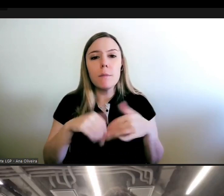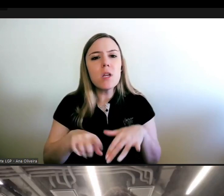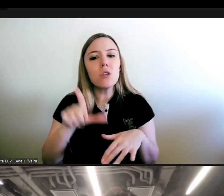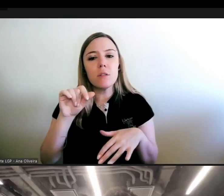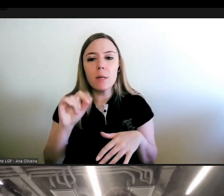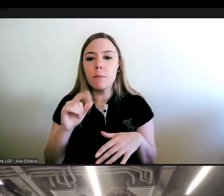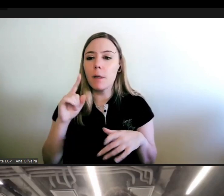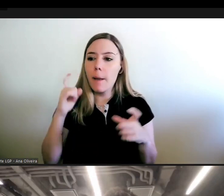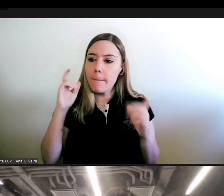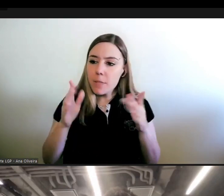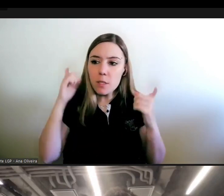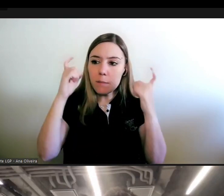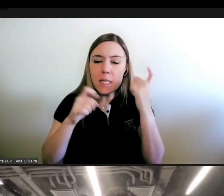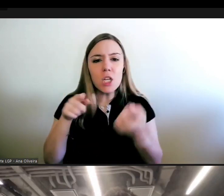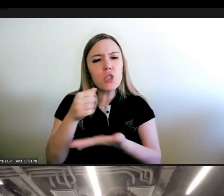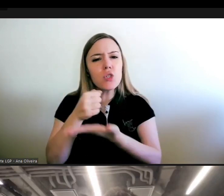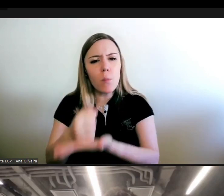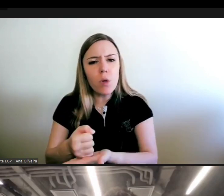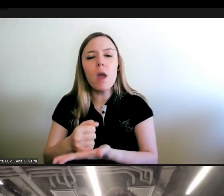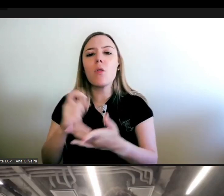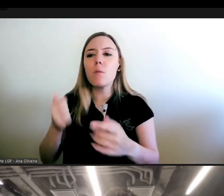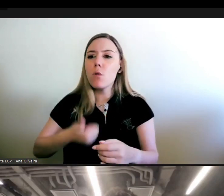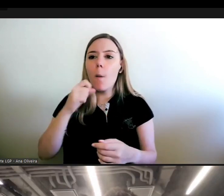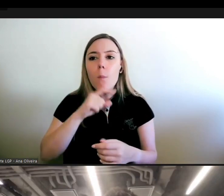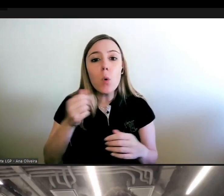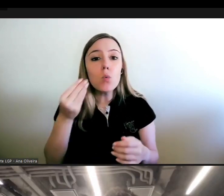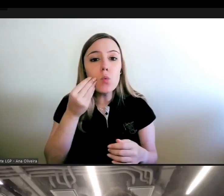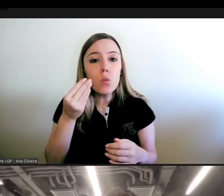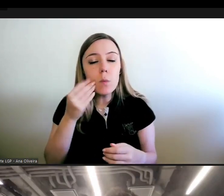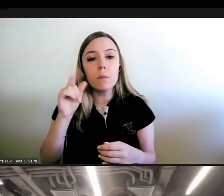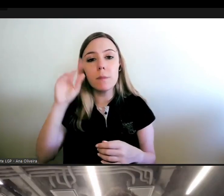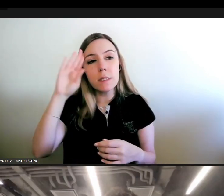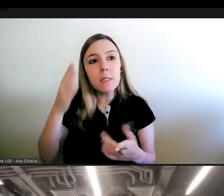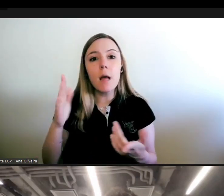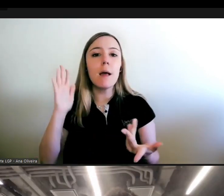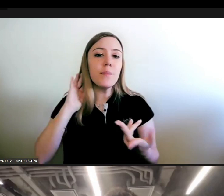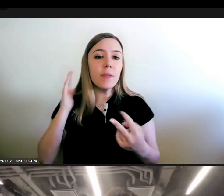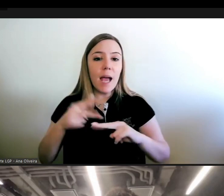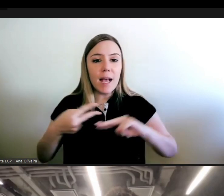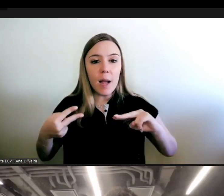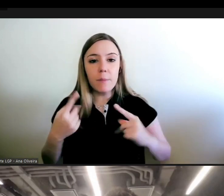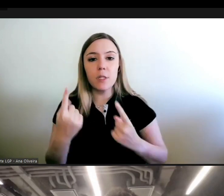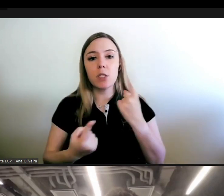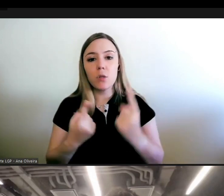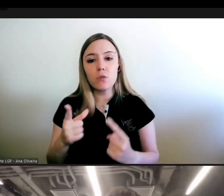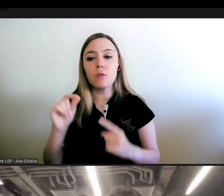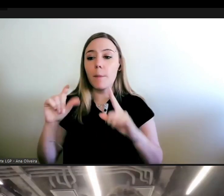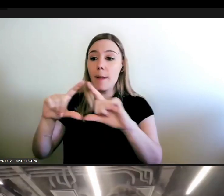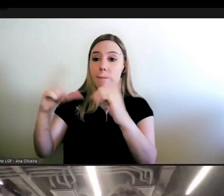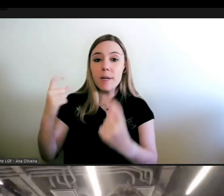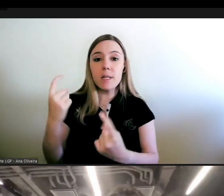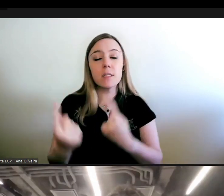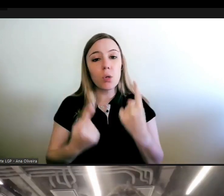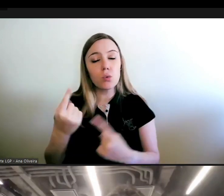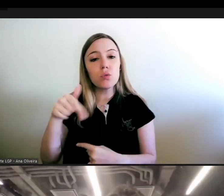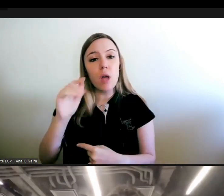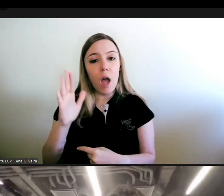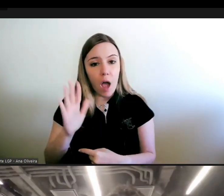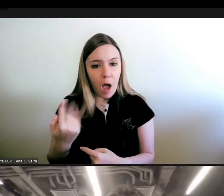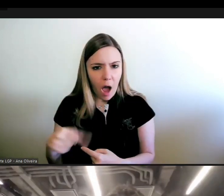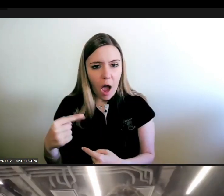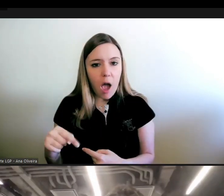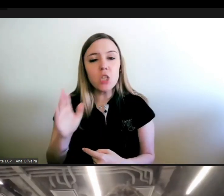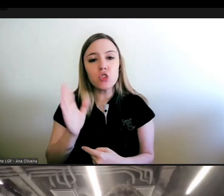apoiado ou melhorado. Sabemos que, por exemplo, ao nível de algumas autarquias, até ao nível de algumas empresas, isto já